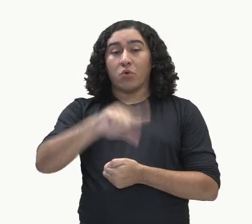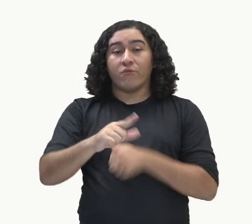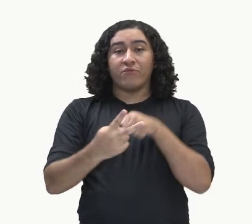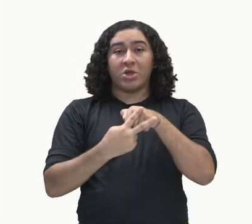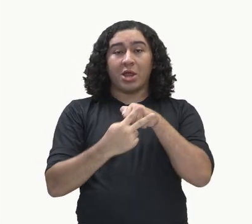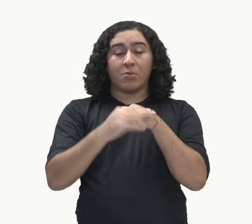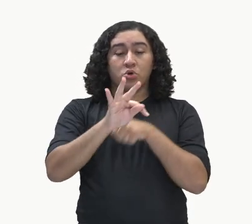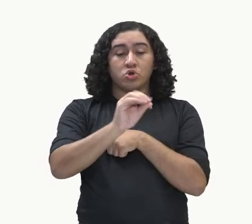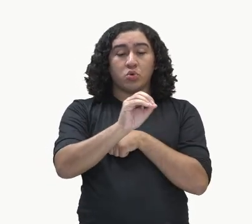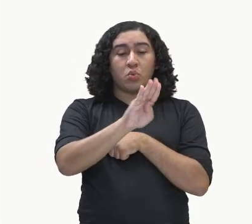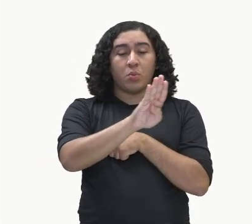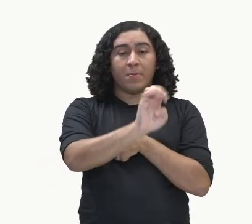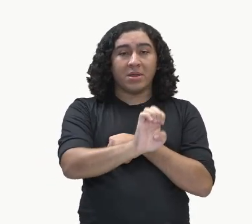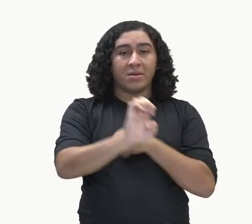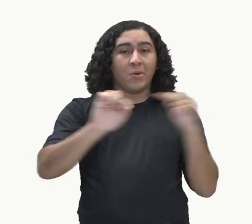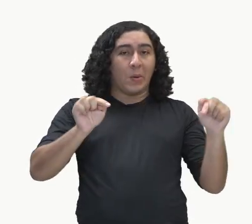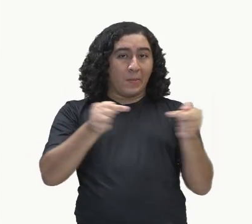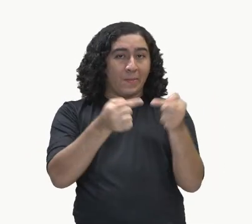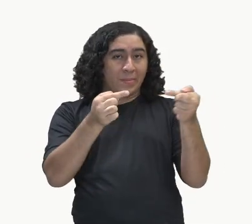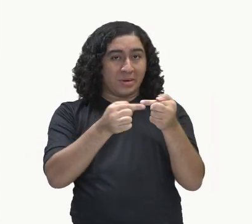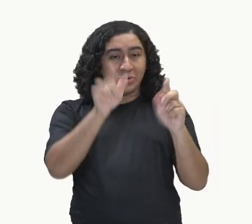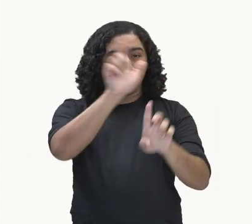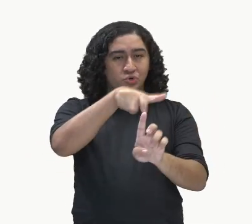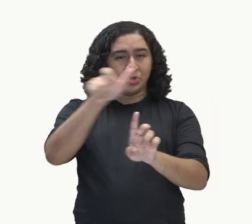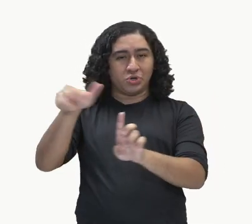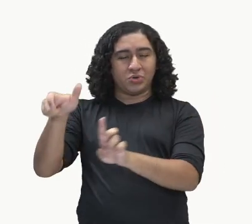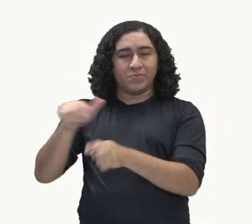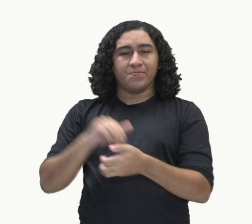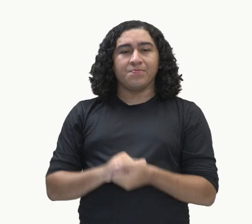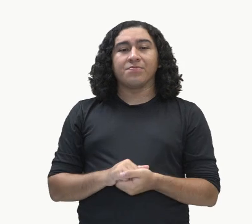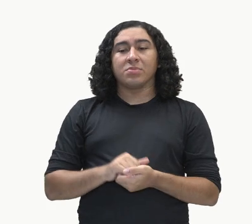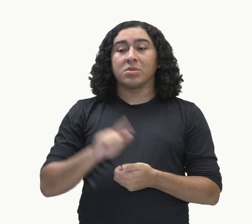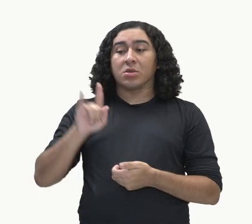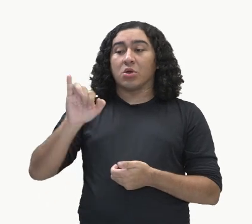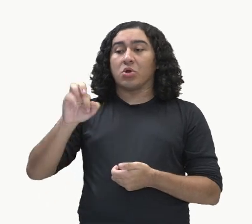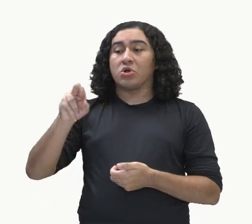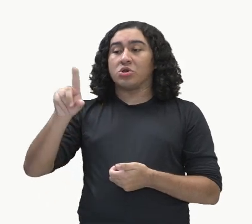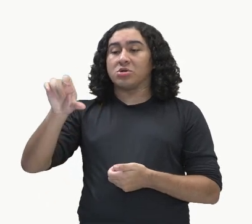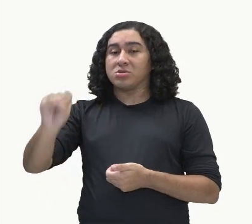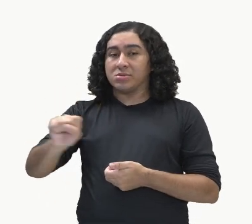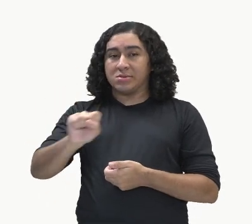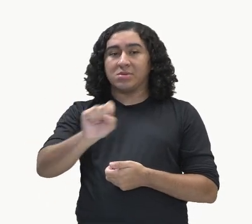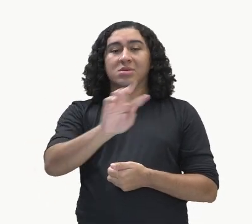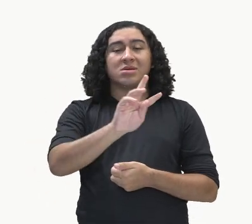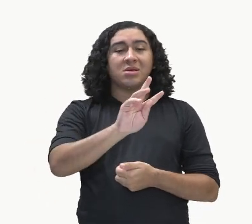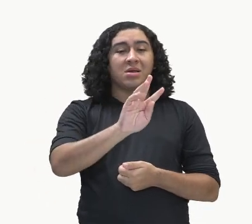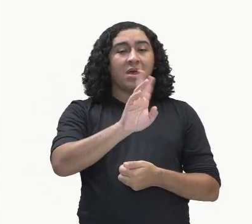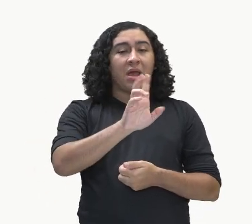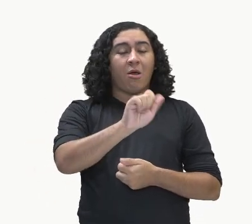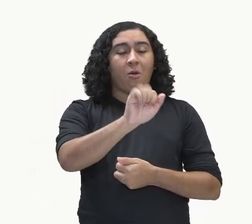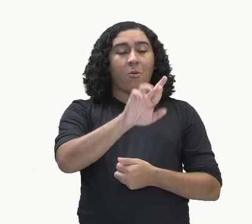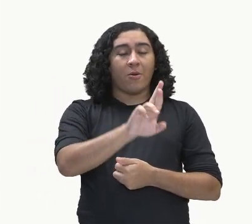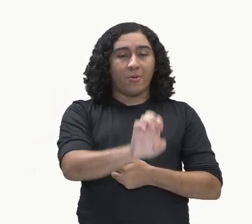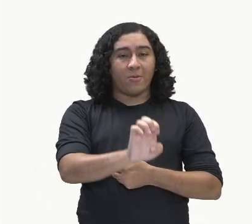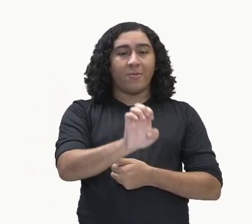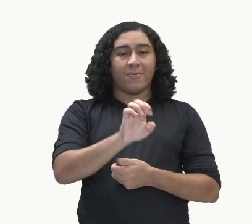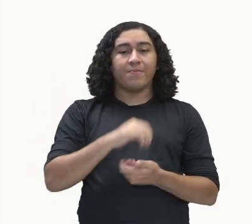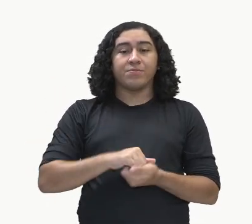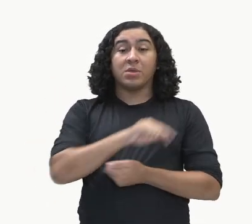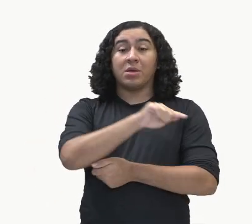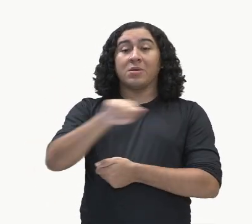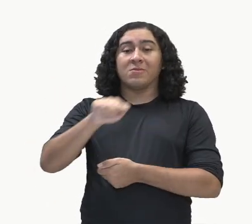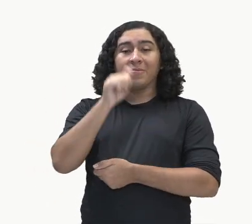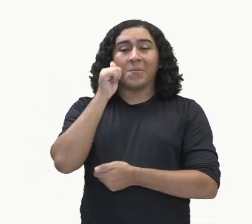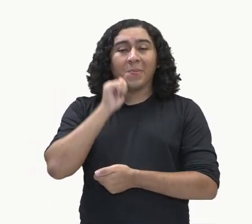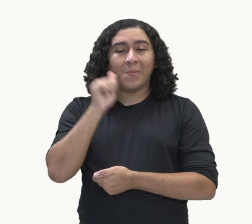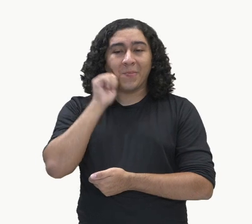be concordando com os sujeitos, não é? Girls, these, certo? Então, estas girls, estas garotas,